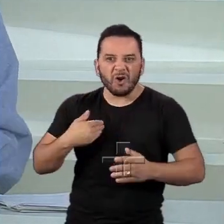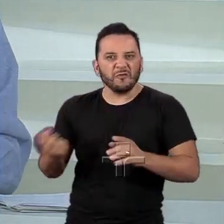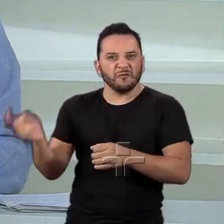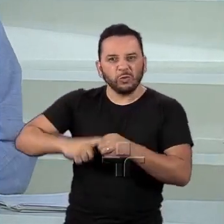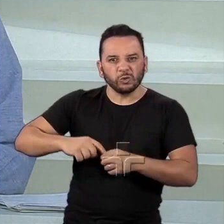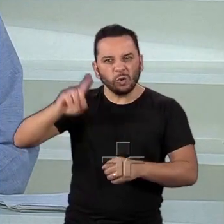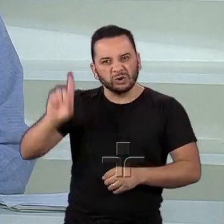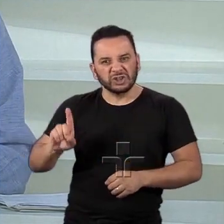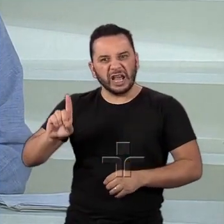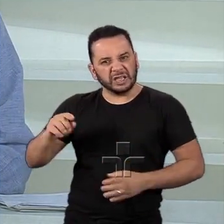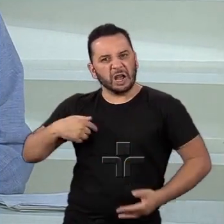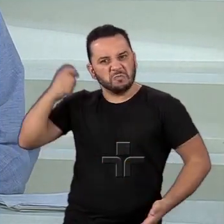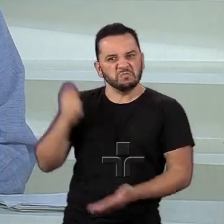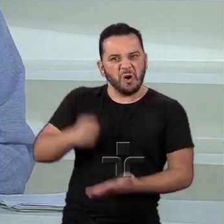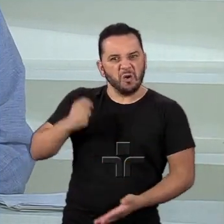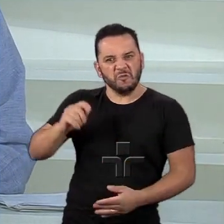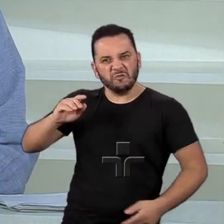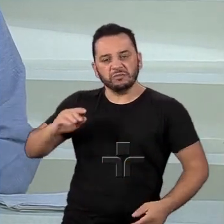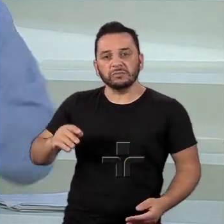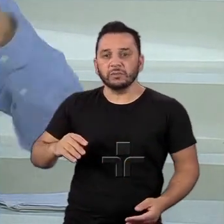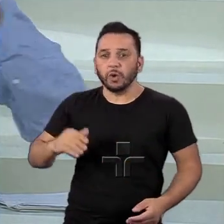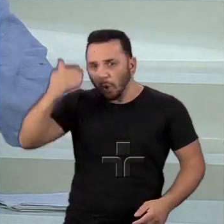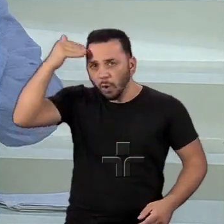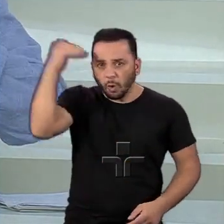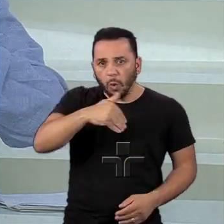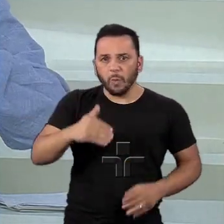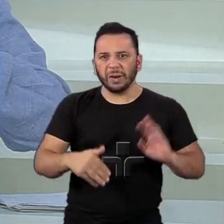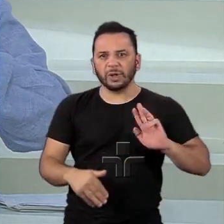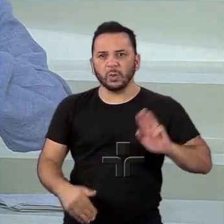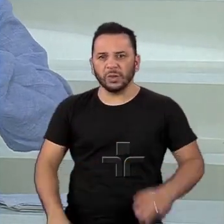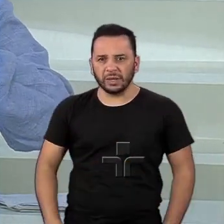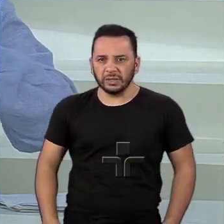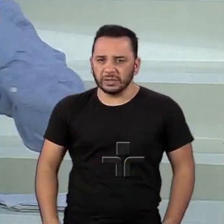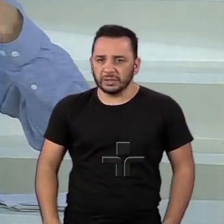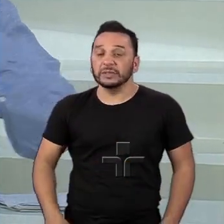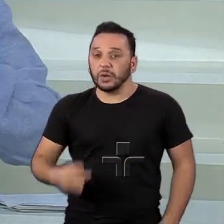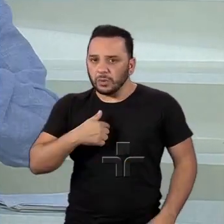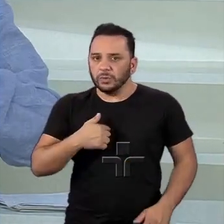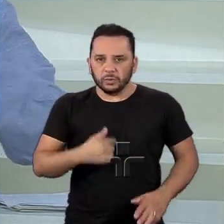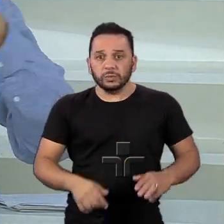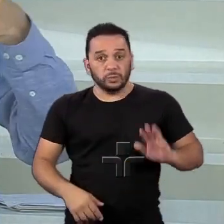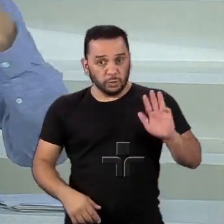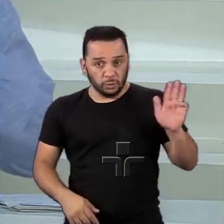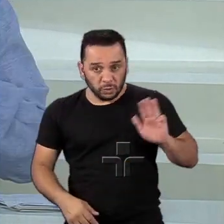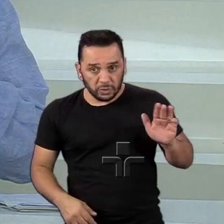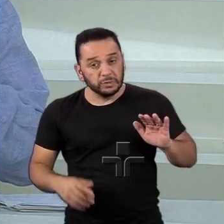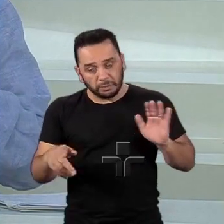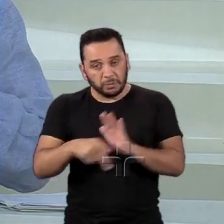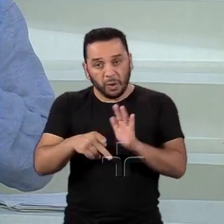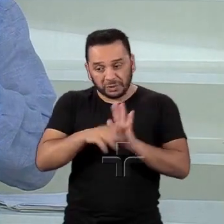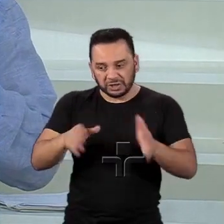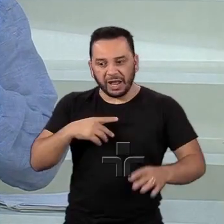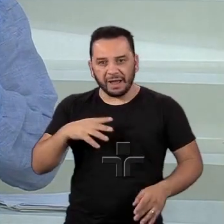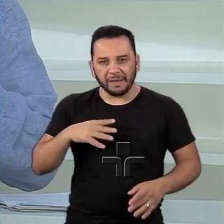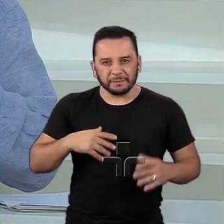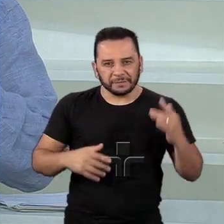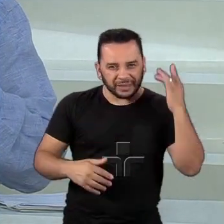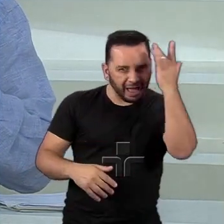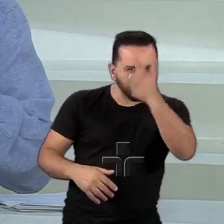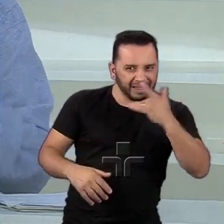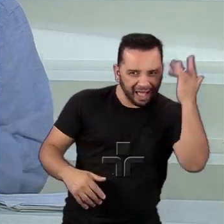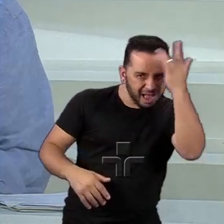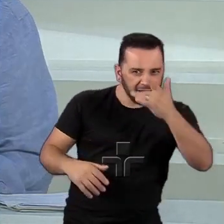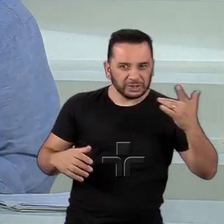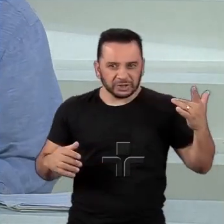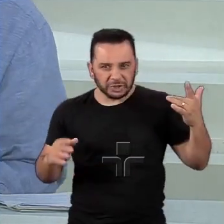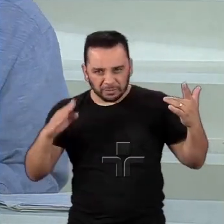questão, é preciso saber disso. Os dois se alimentam. Eles estão tramando há um ano esse segundo